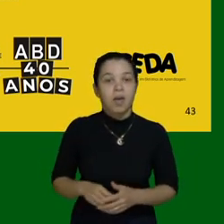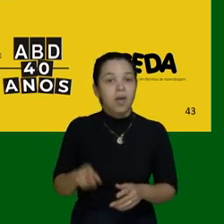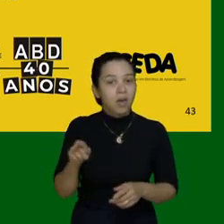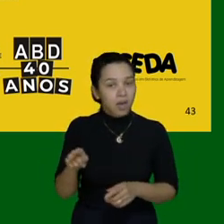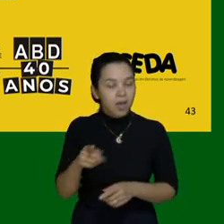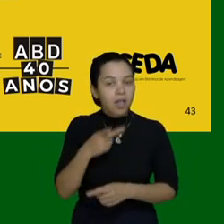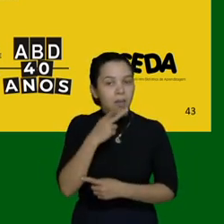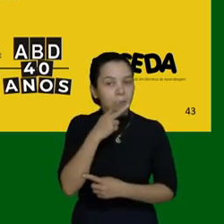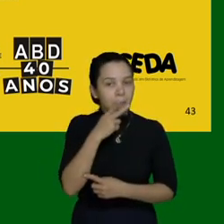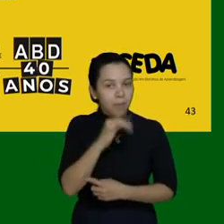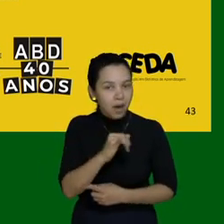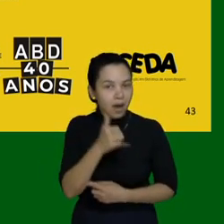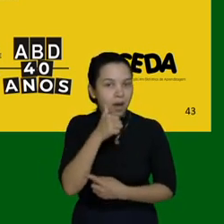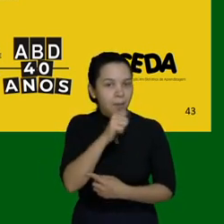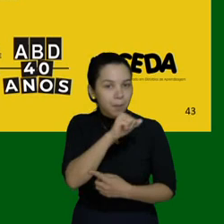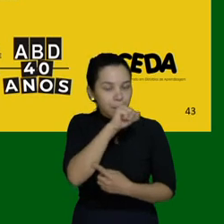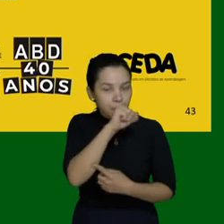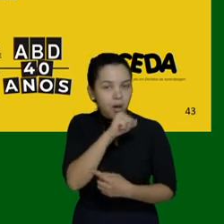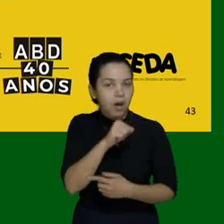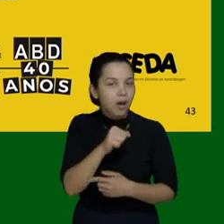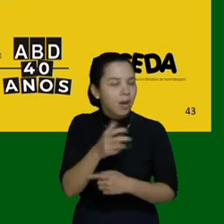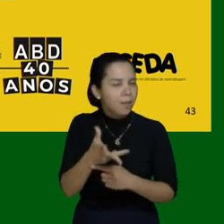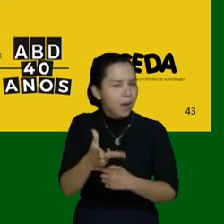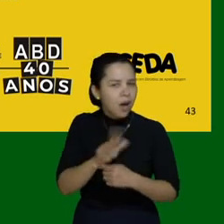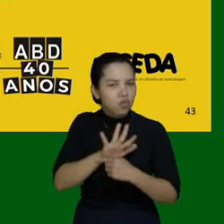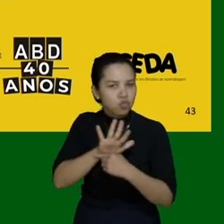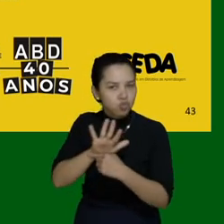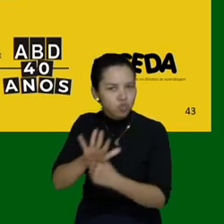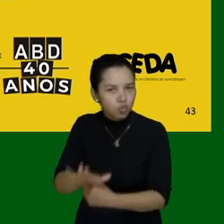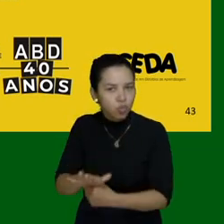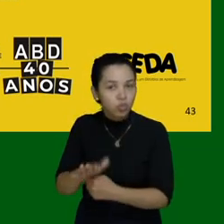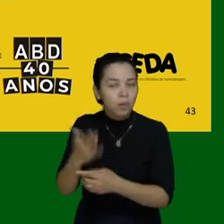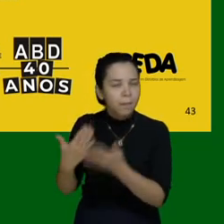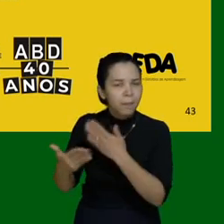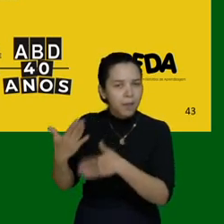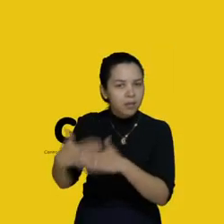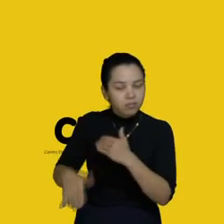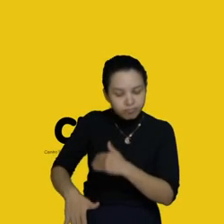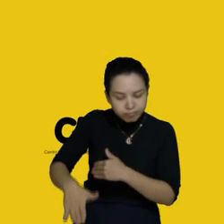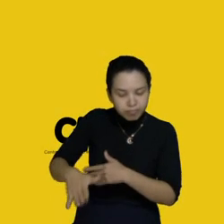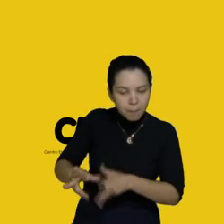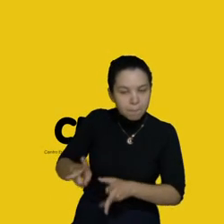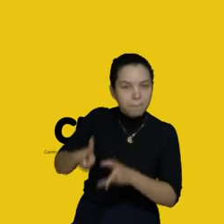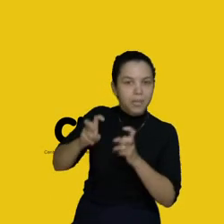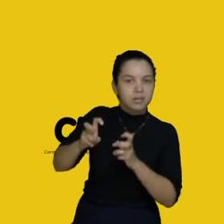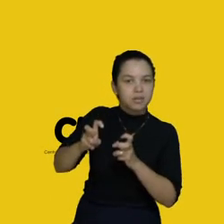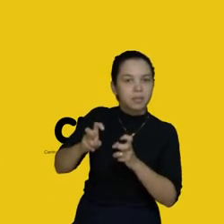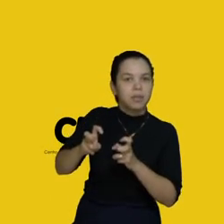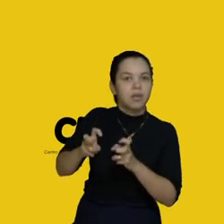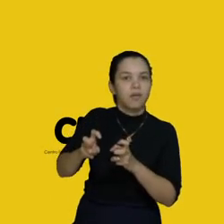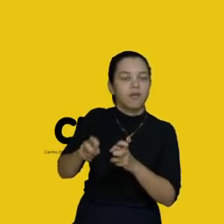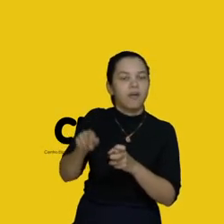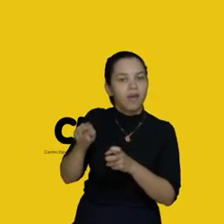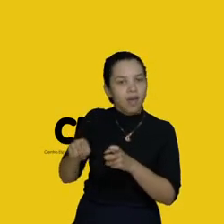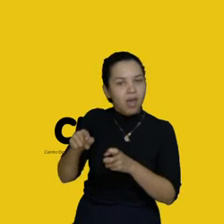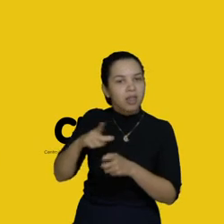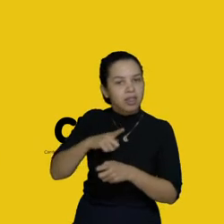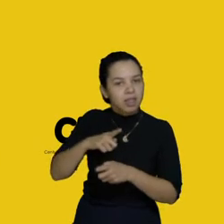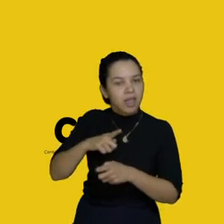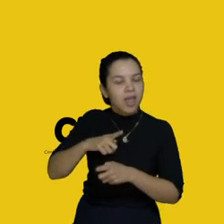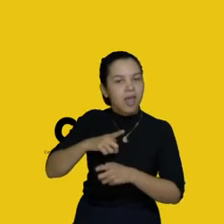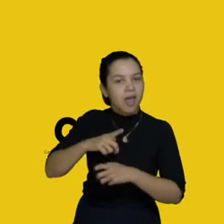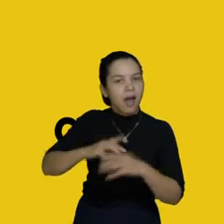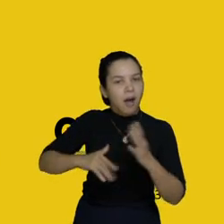né que que ajudaram muito perceberam desde cedo né essa capacidade que ele tinha vocês